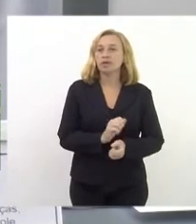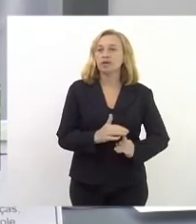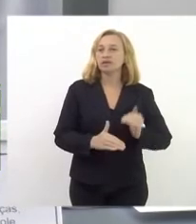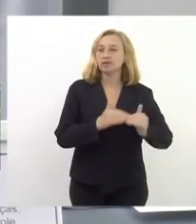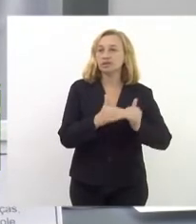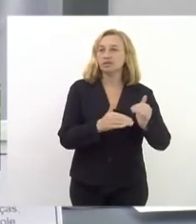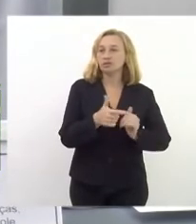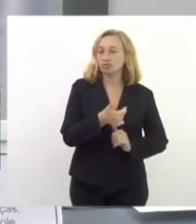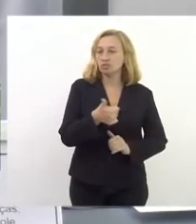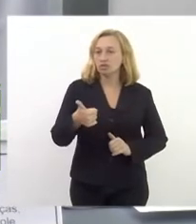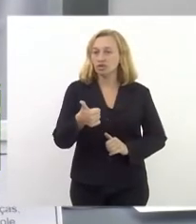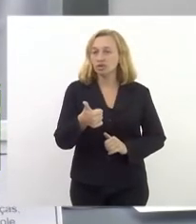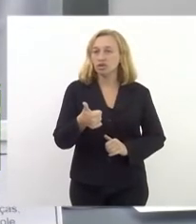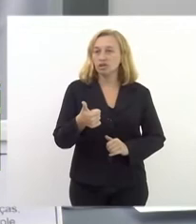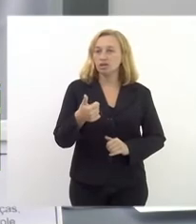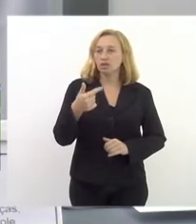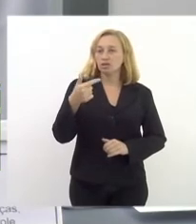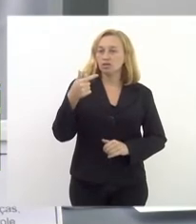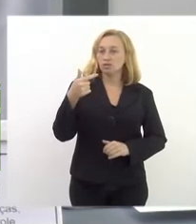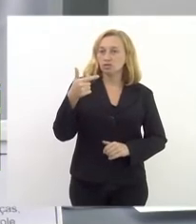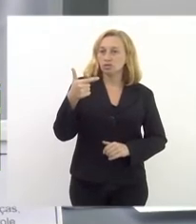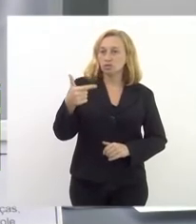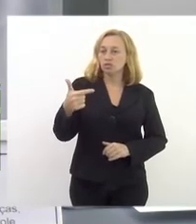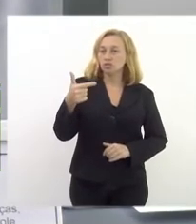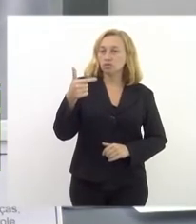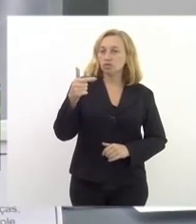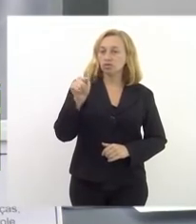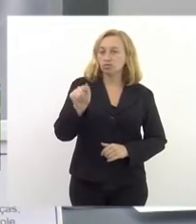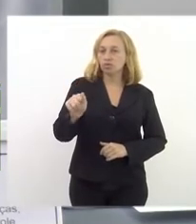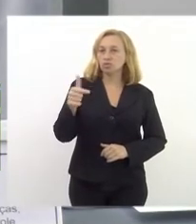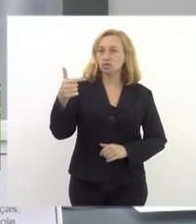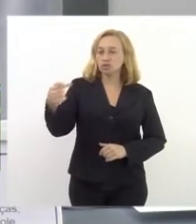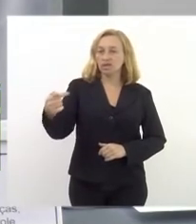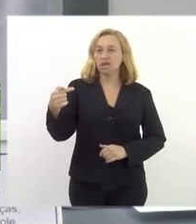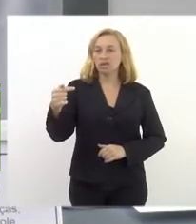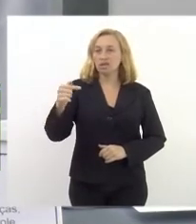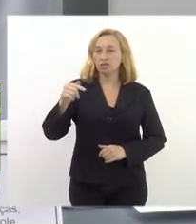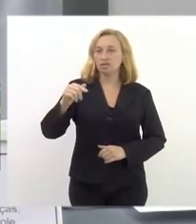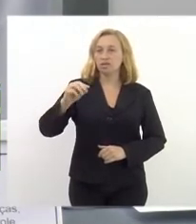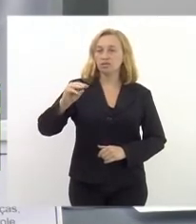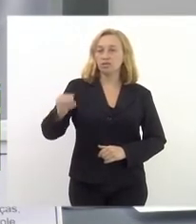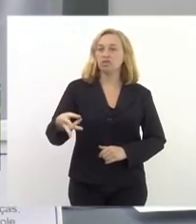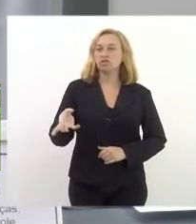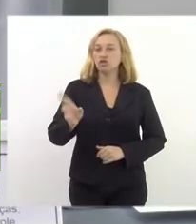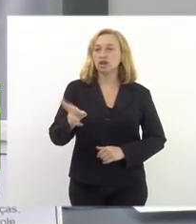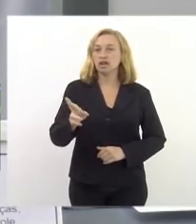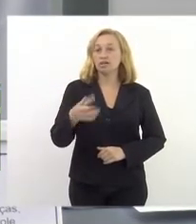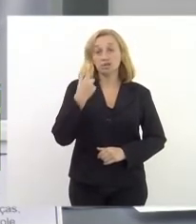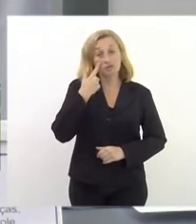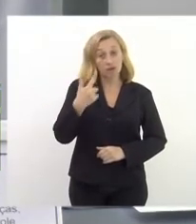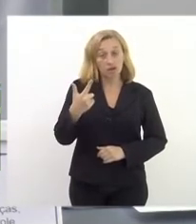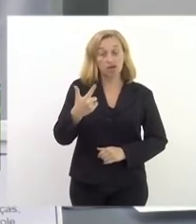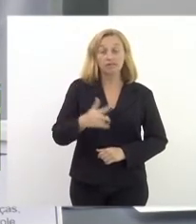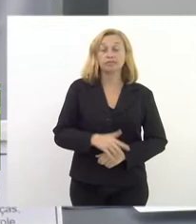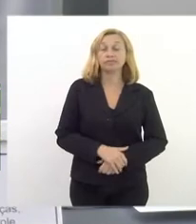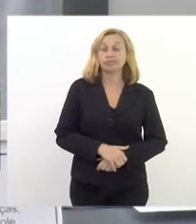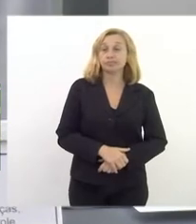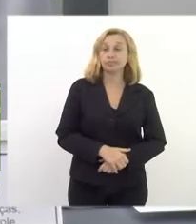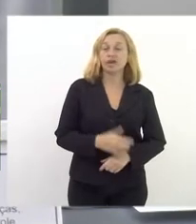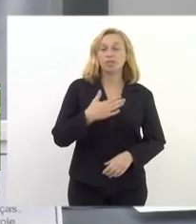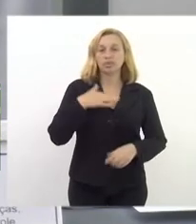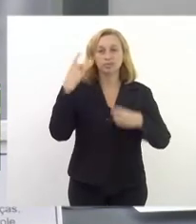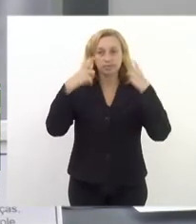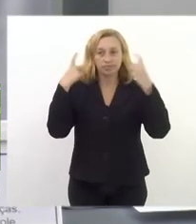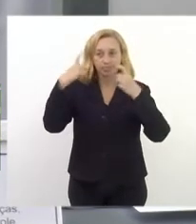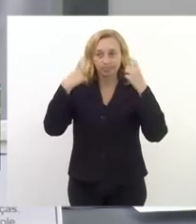gerou 2,7 bilhões de reais. Então, você veja como, e daí a minha